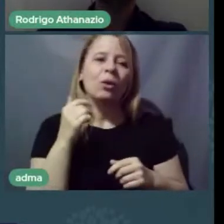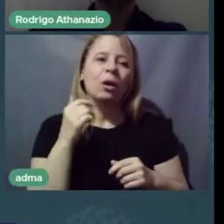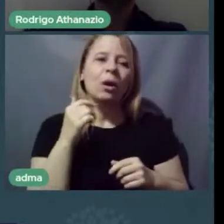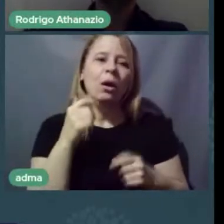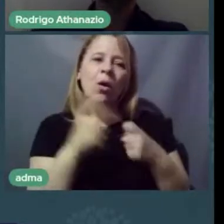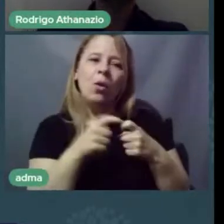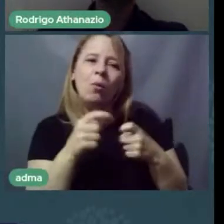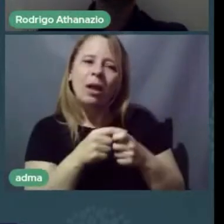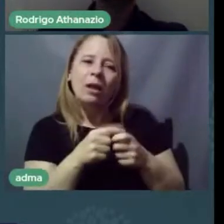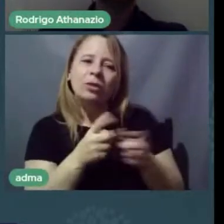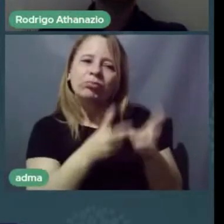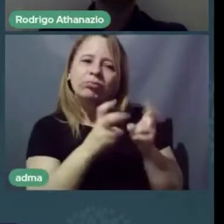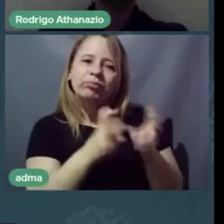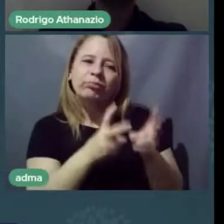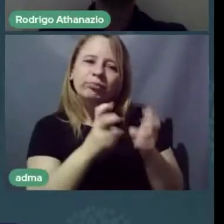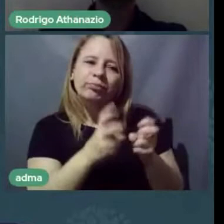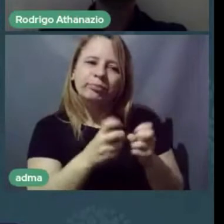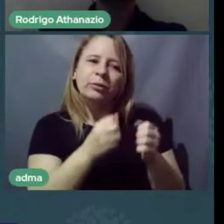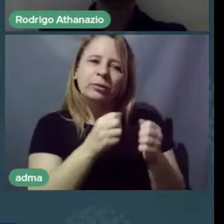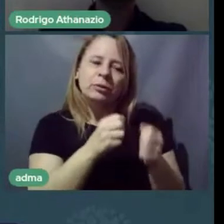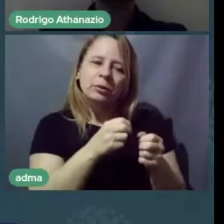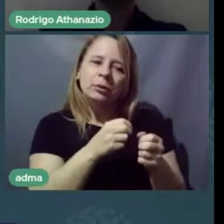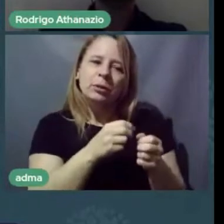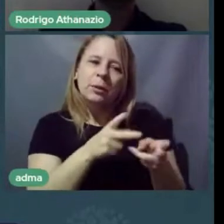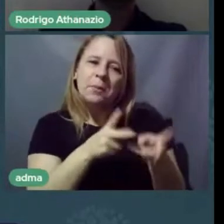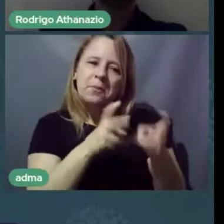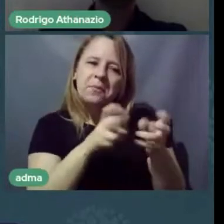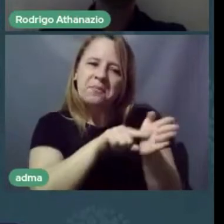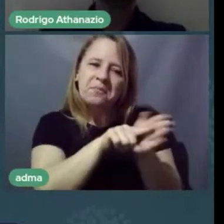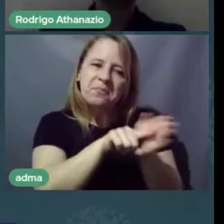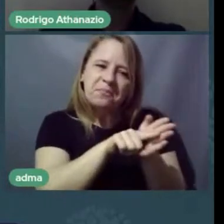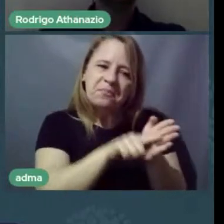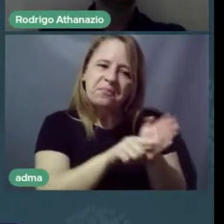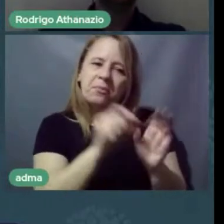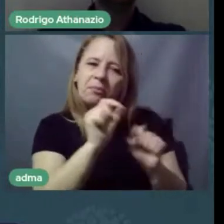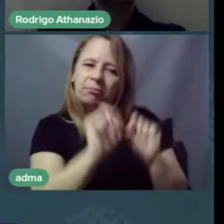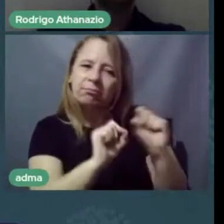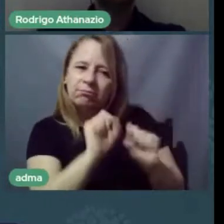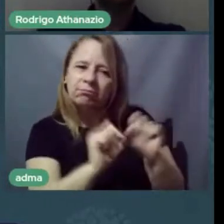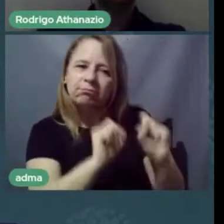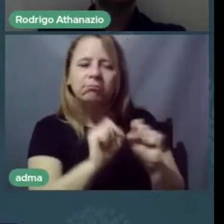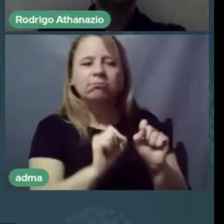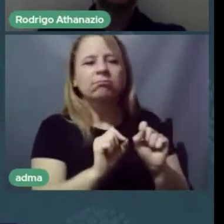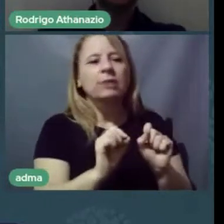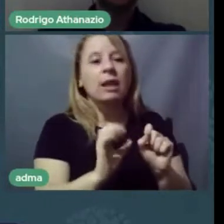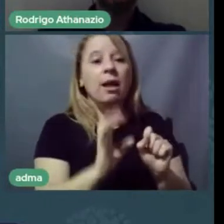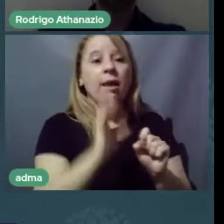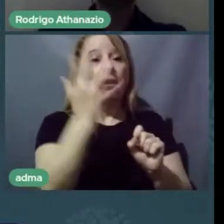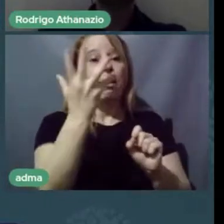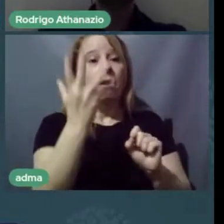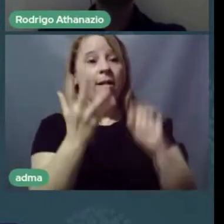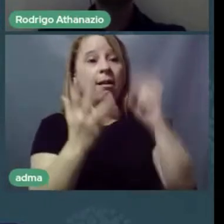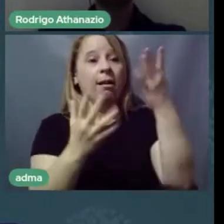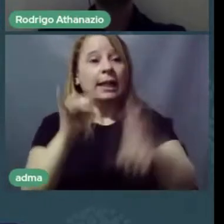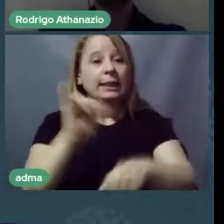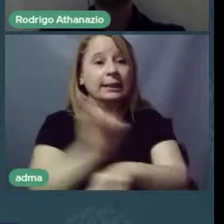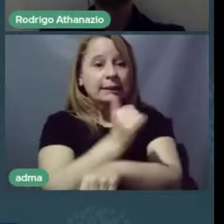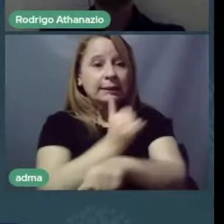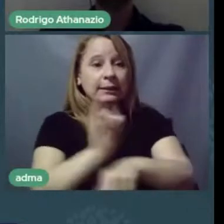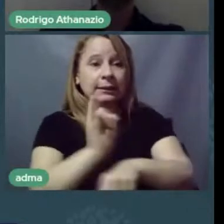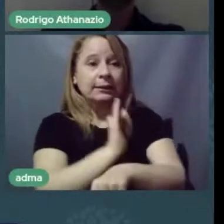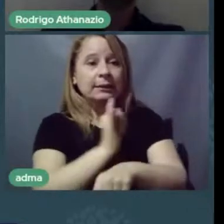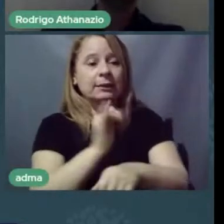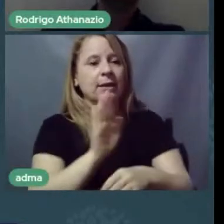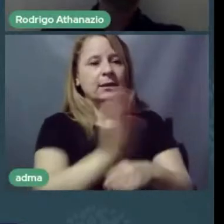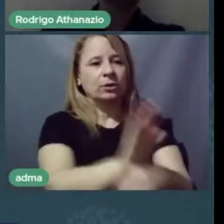como a gente falou, de sempre estar reavaliando o paciente, aqui a gente vai determinar esses tipos de estratégia, mas